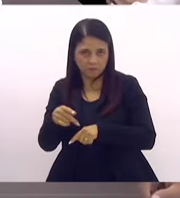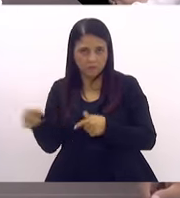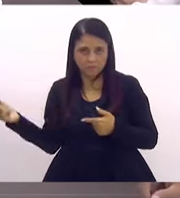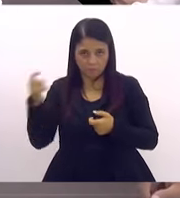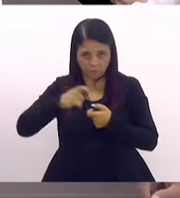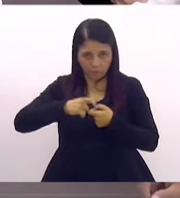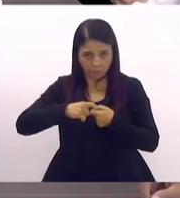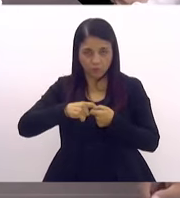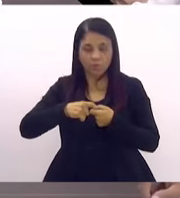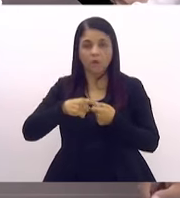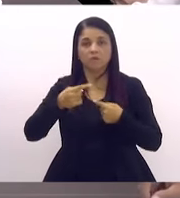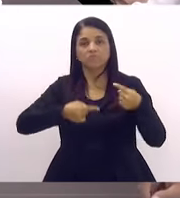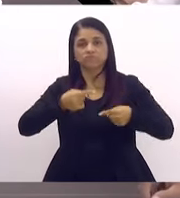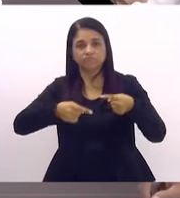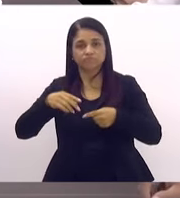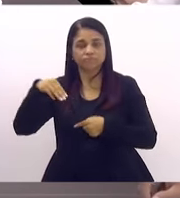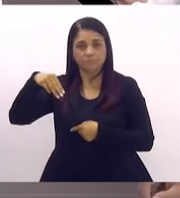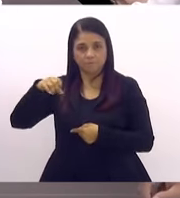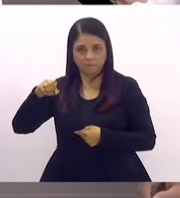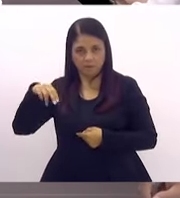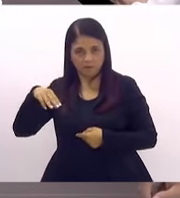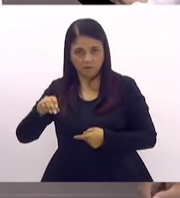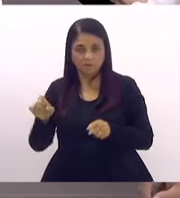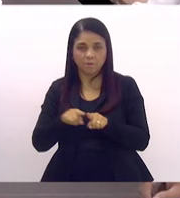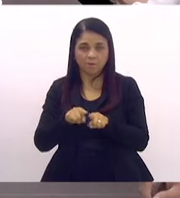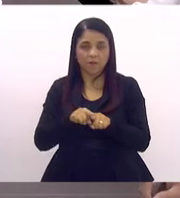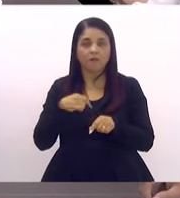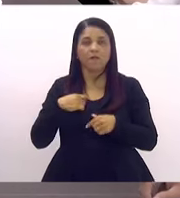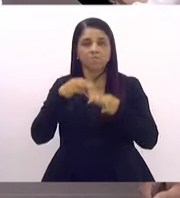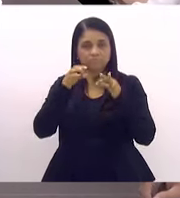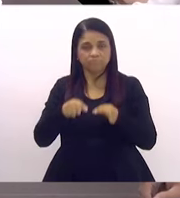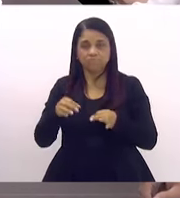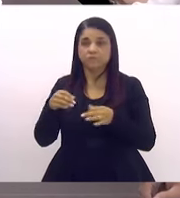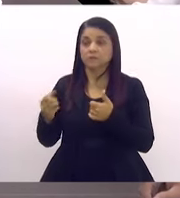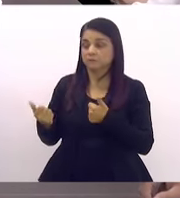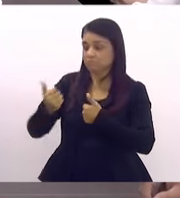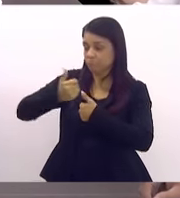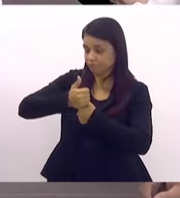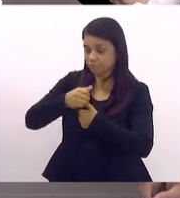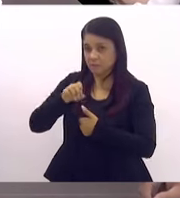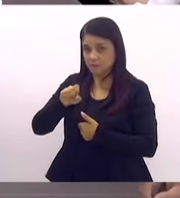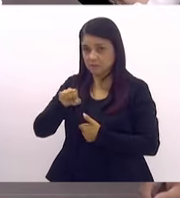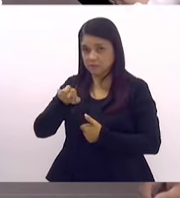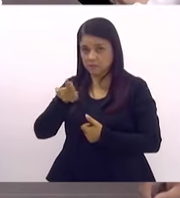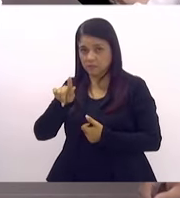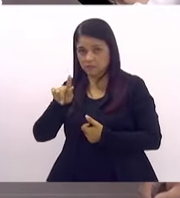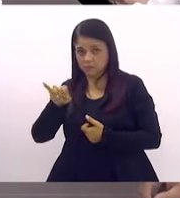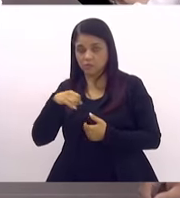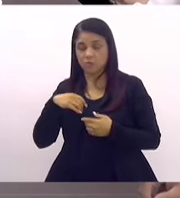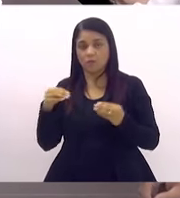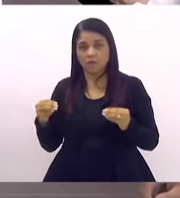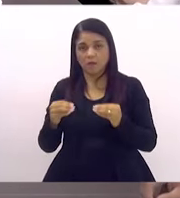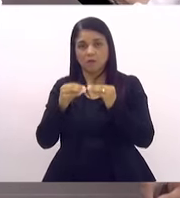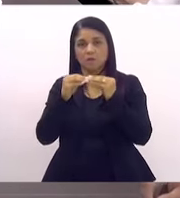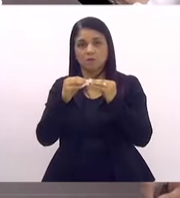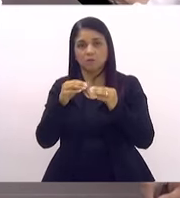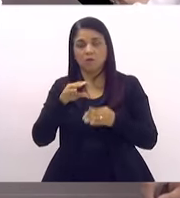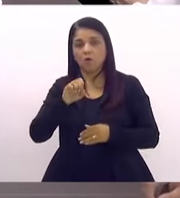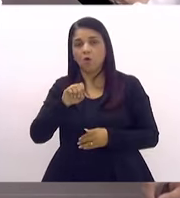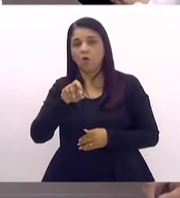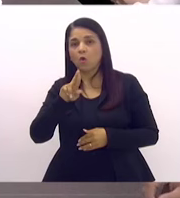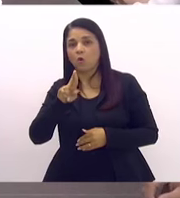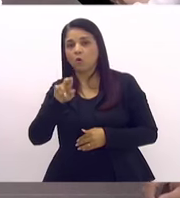Mink para discutir a matéria. E acertei aqui, deputado doutor Serginho, da gente iniciar a pauta ordinária, porque a extraordinária